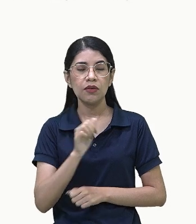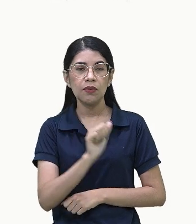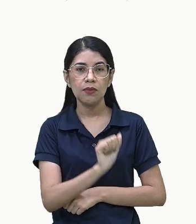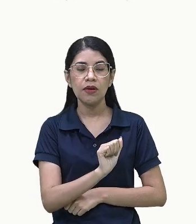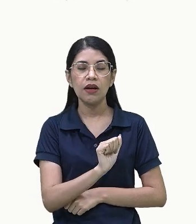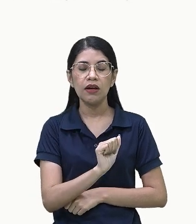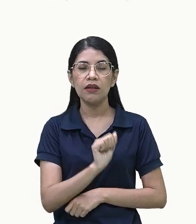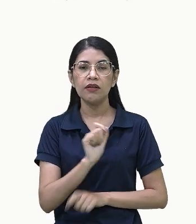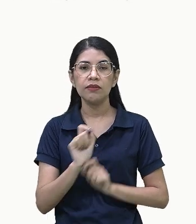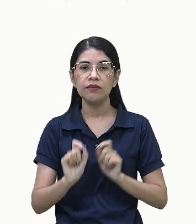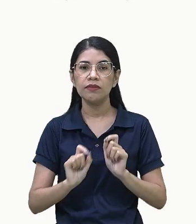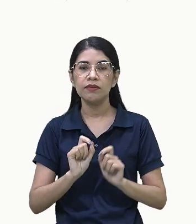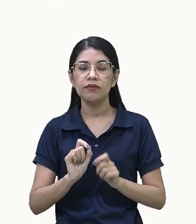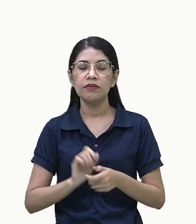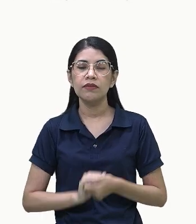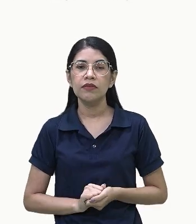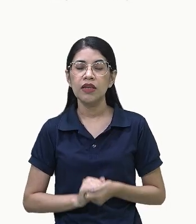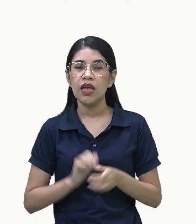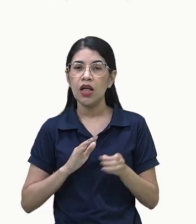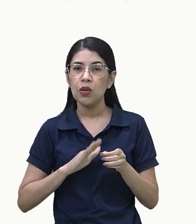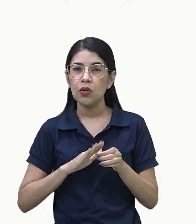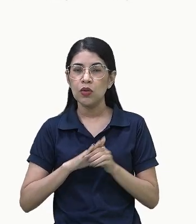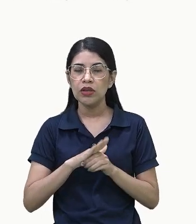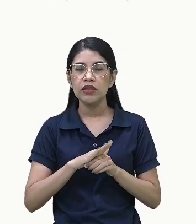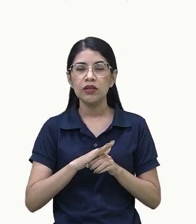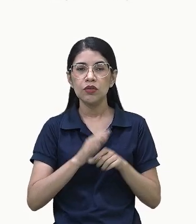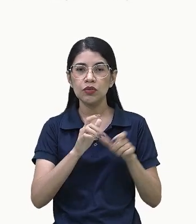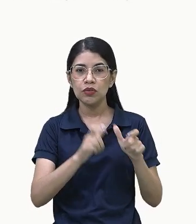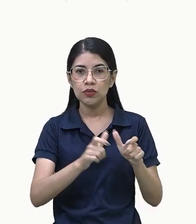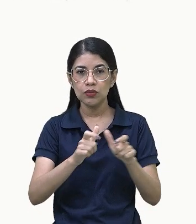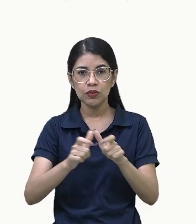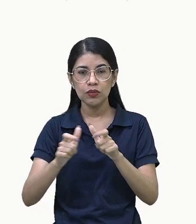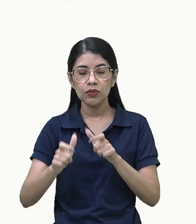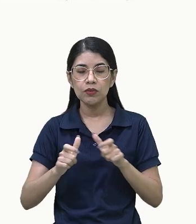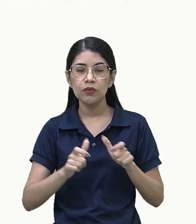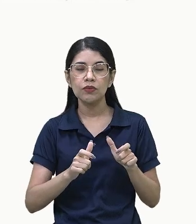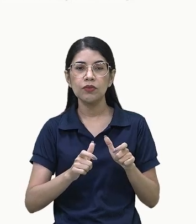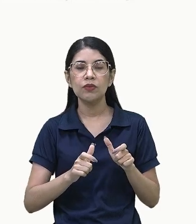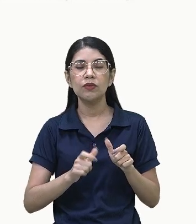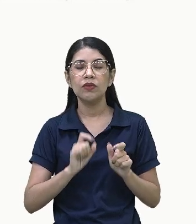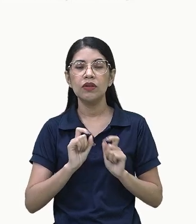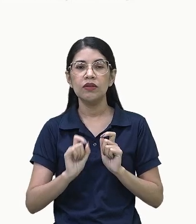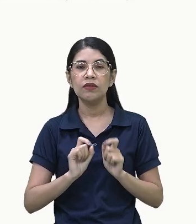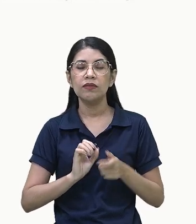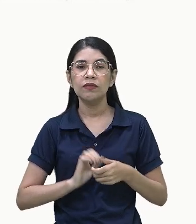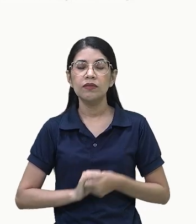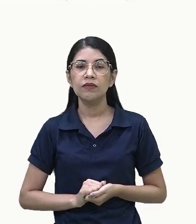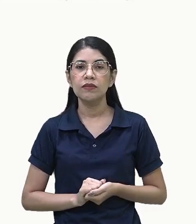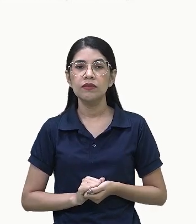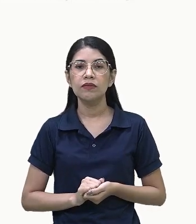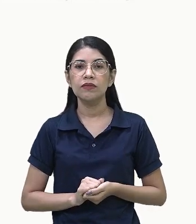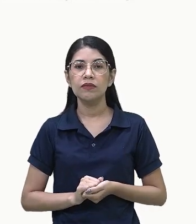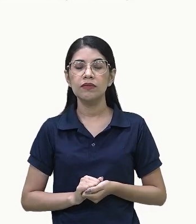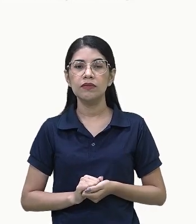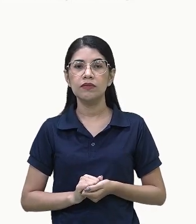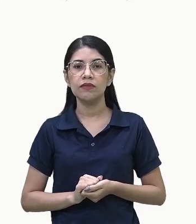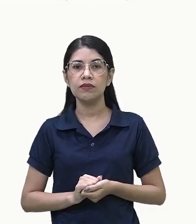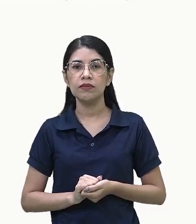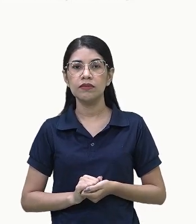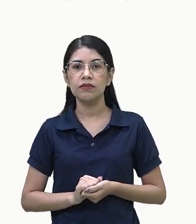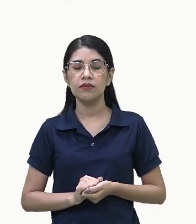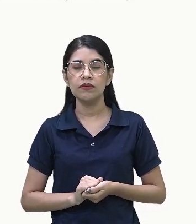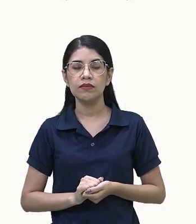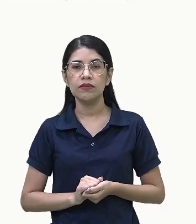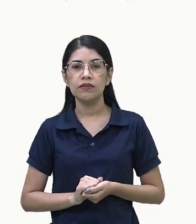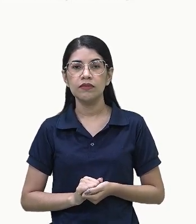é justamente a superlotação, né, é de, rapidinho, só fazer aqui agora,